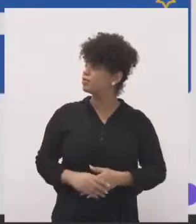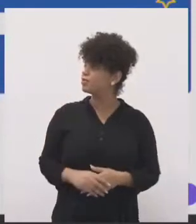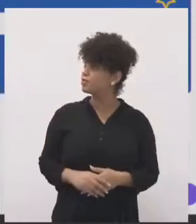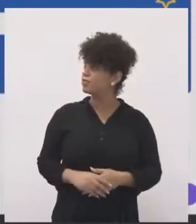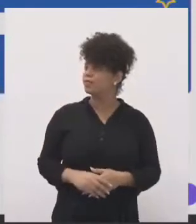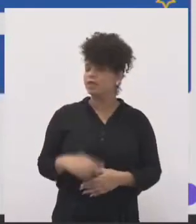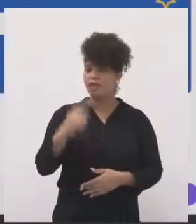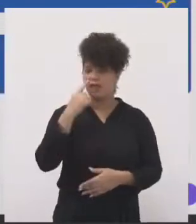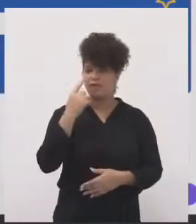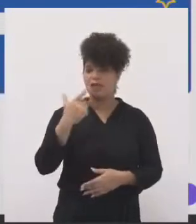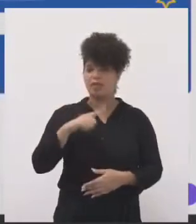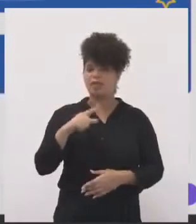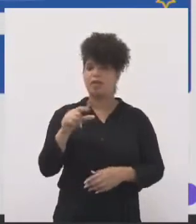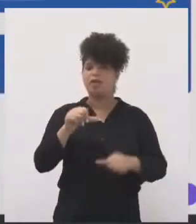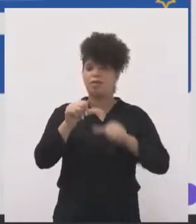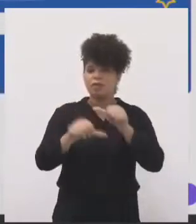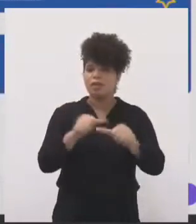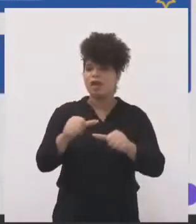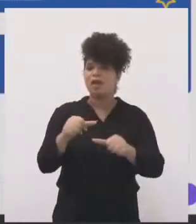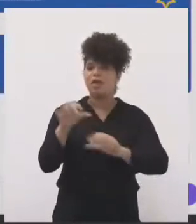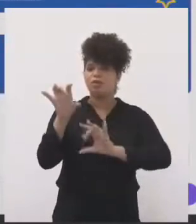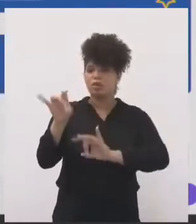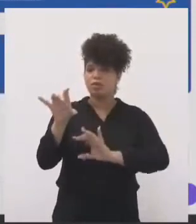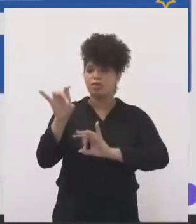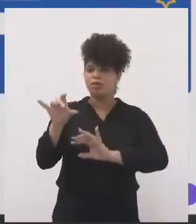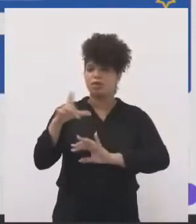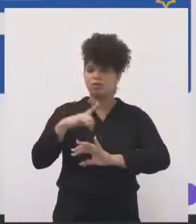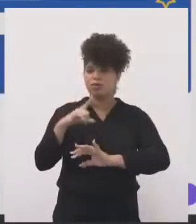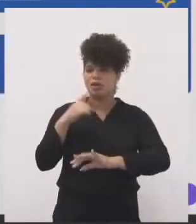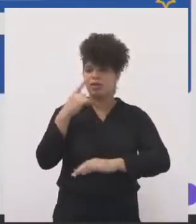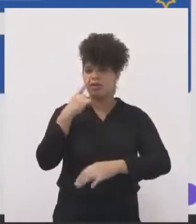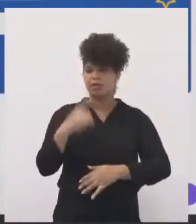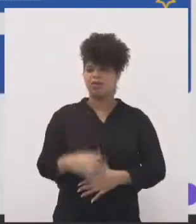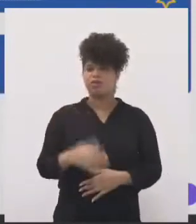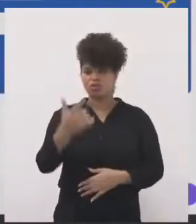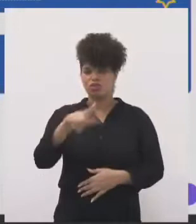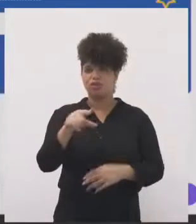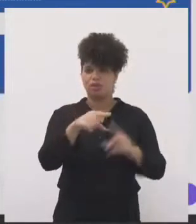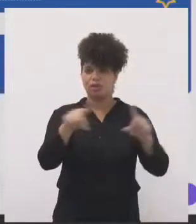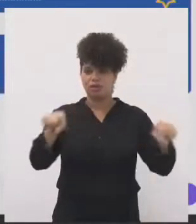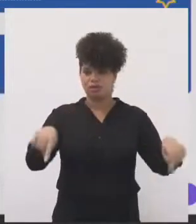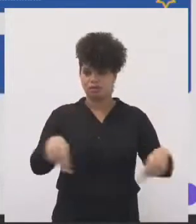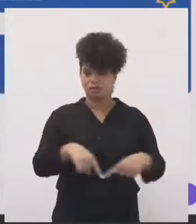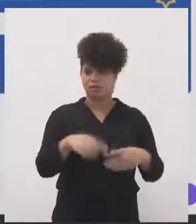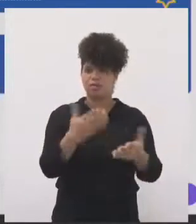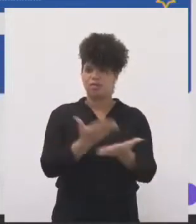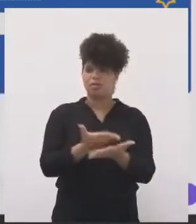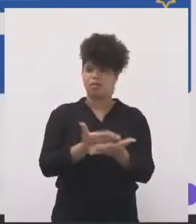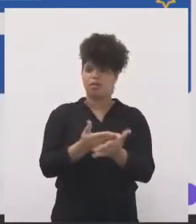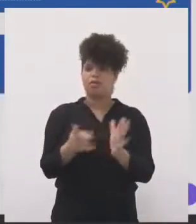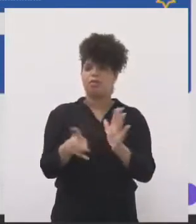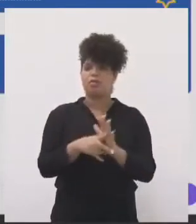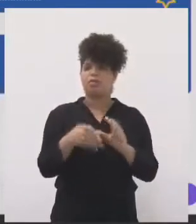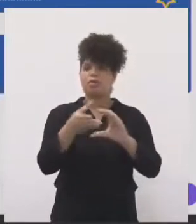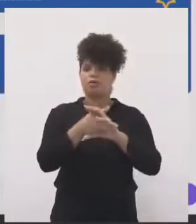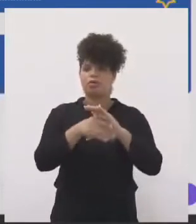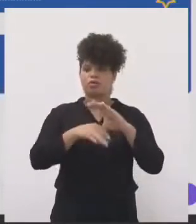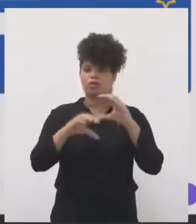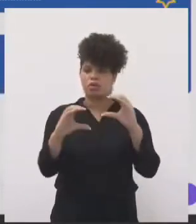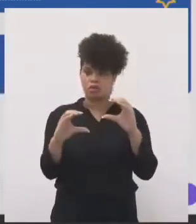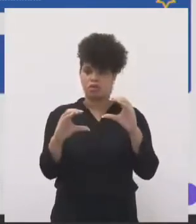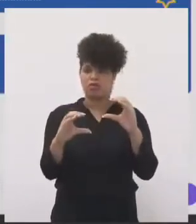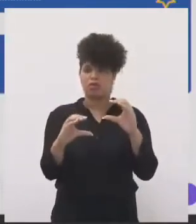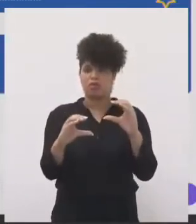aqui antes, ó, que ele troca automaticamente. Então, eu vou voltar. Sala de aula do Canva. Então, aqui você